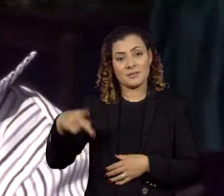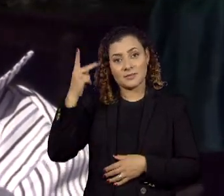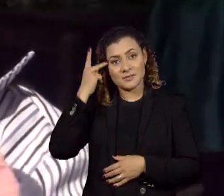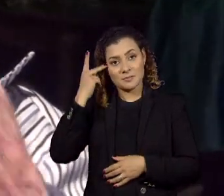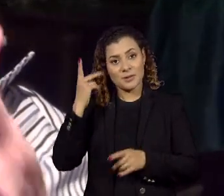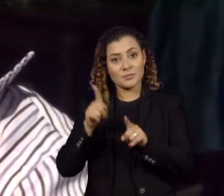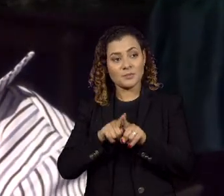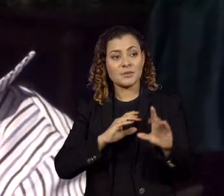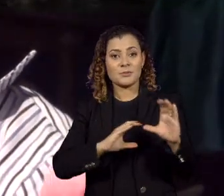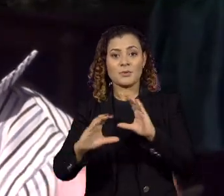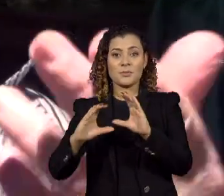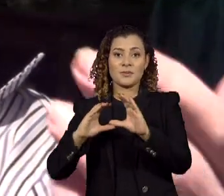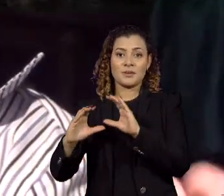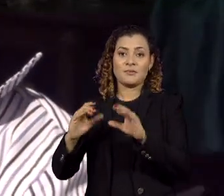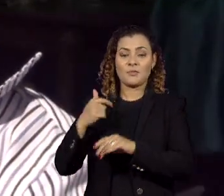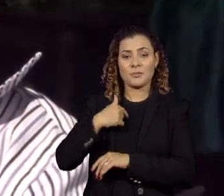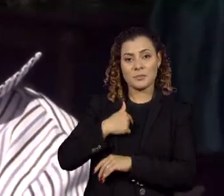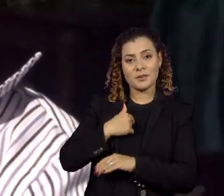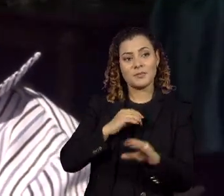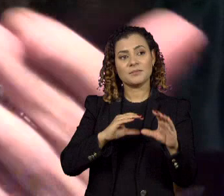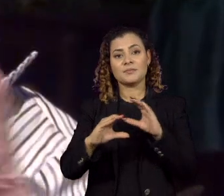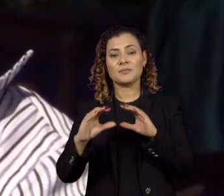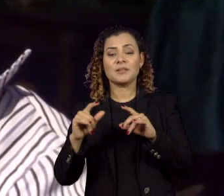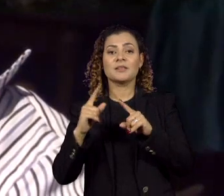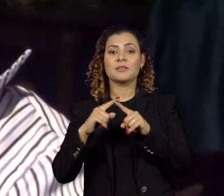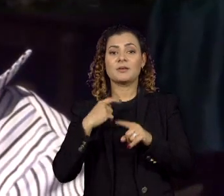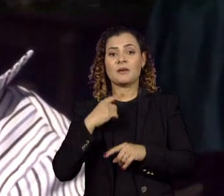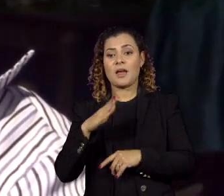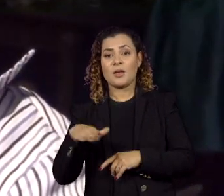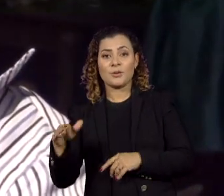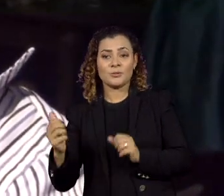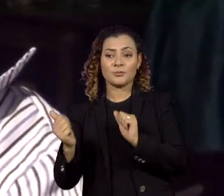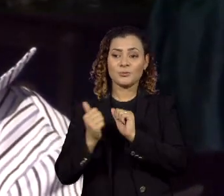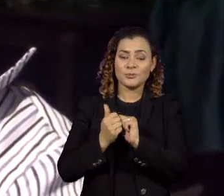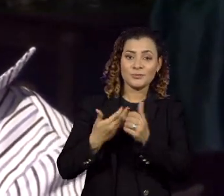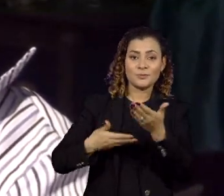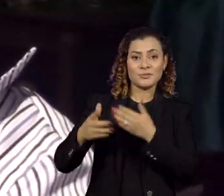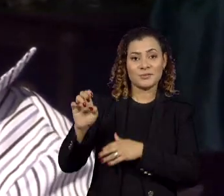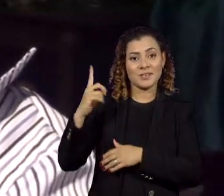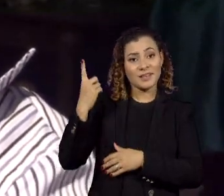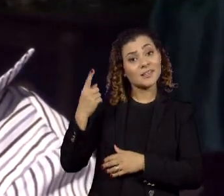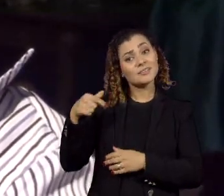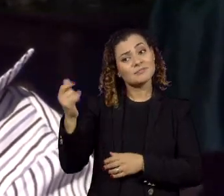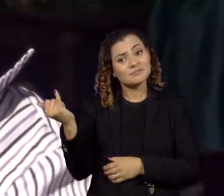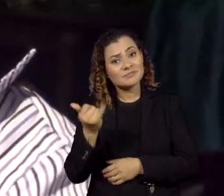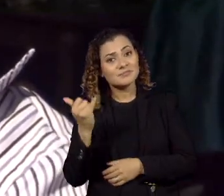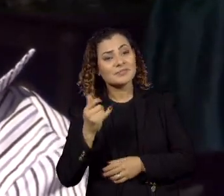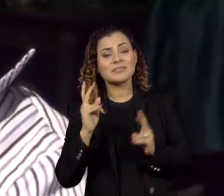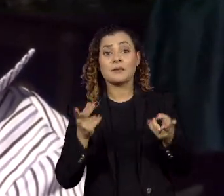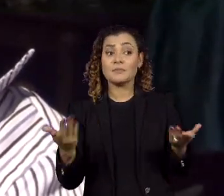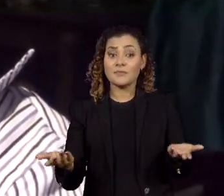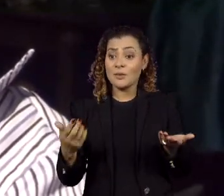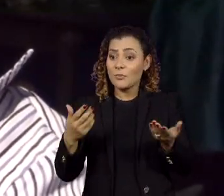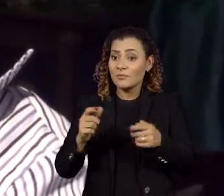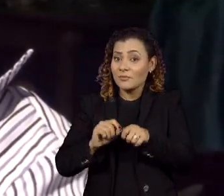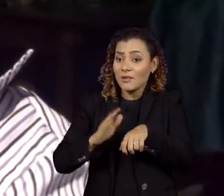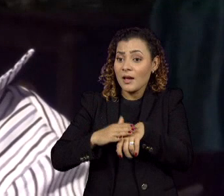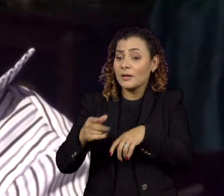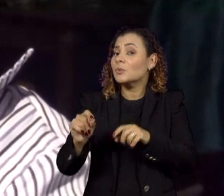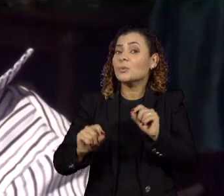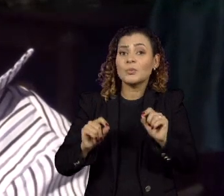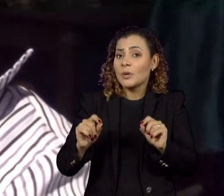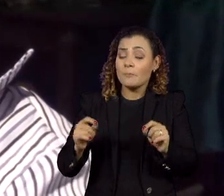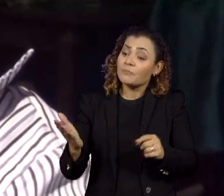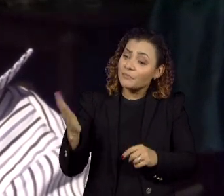se comunicavam comigo, que tinham sido meus alunos, que trabalhavam, me diziam, olha, Ilo, faz uma coisa,